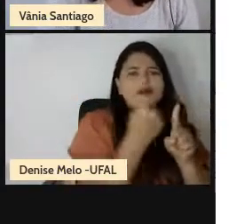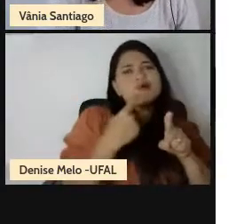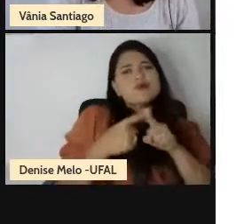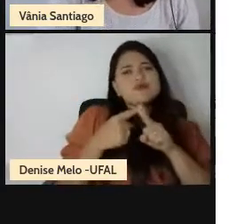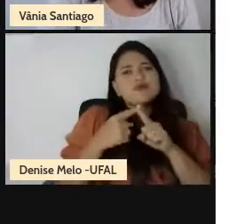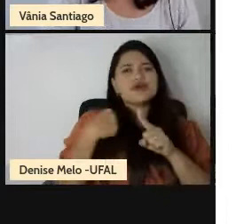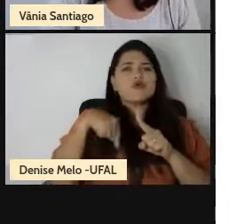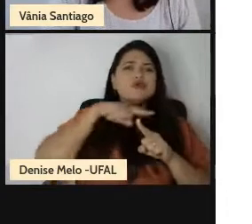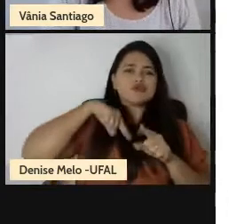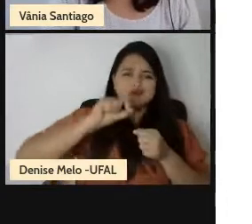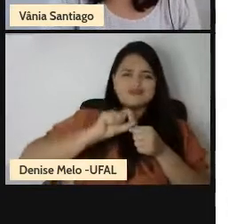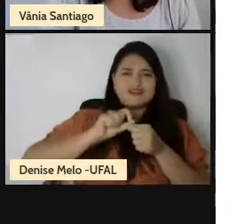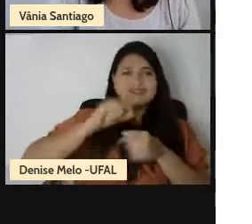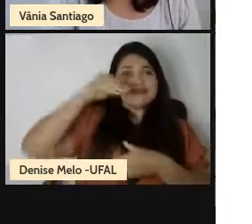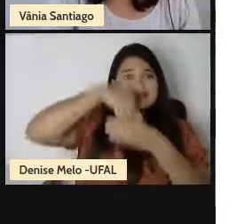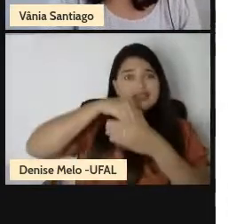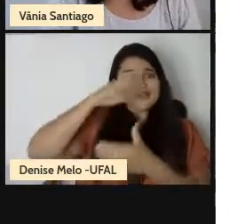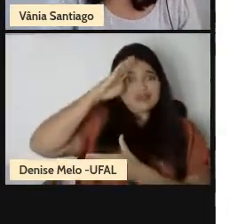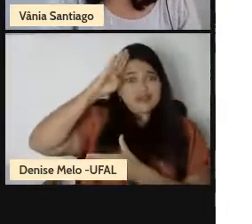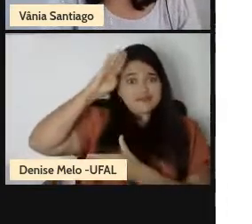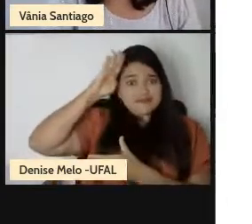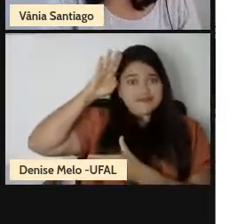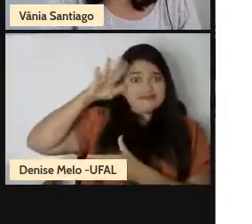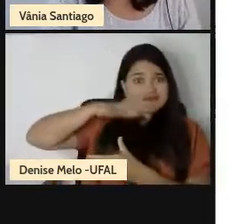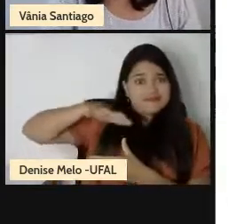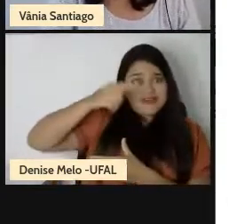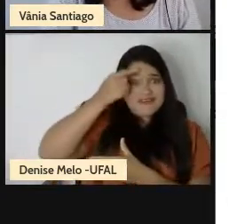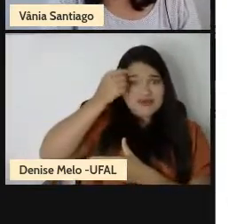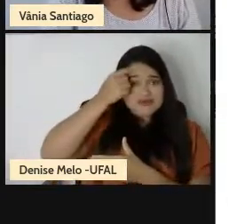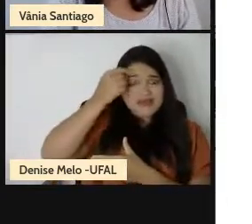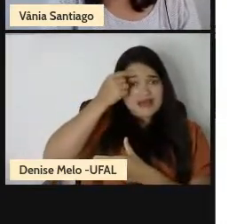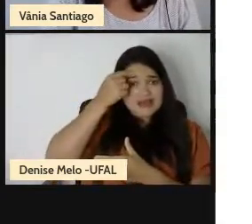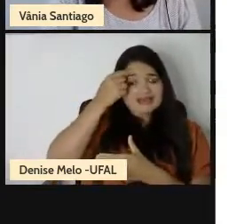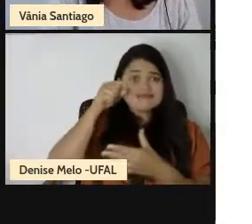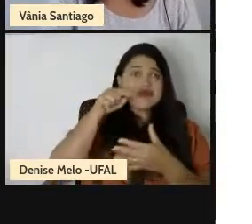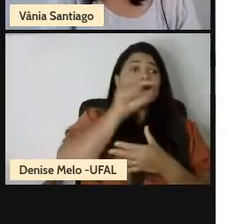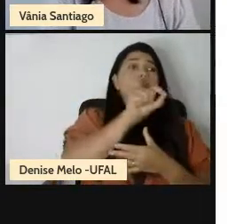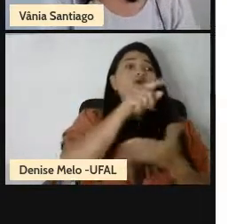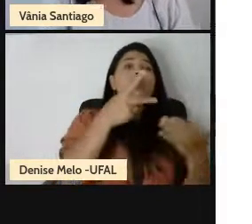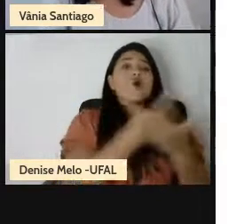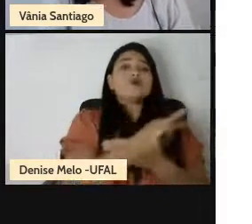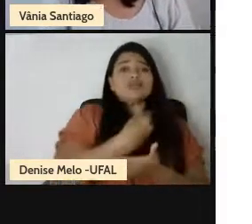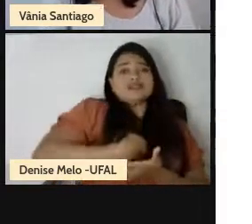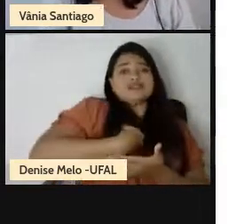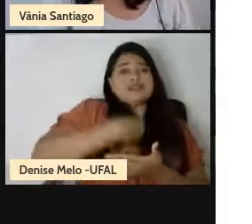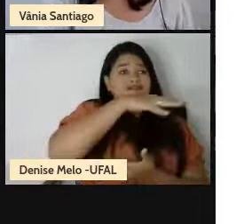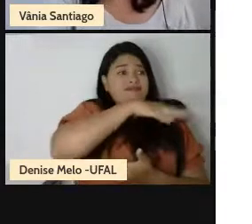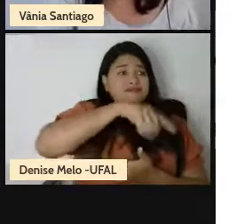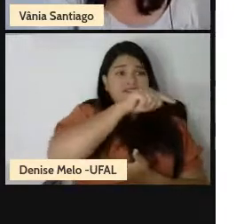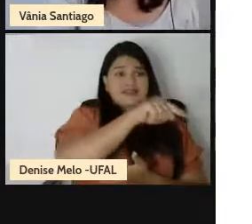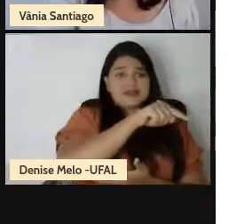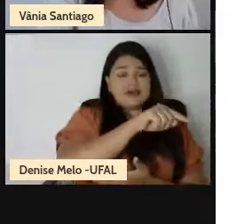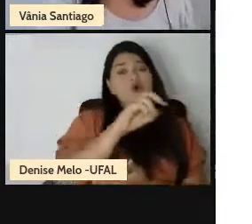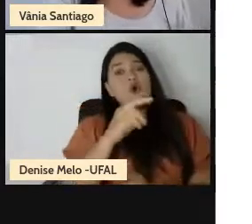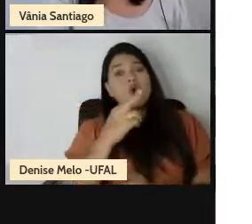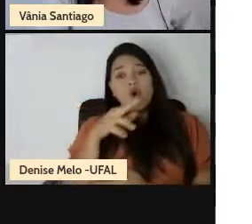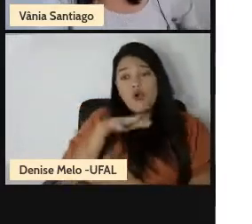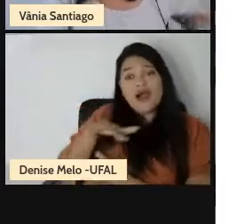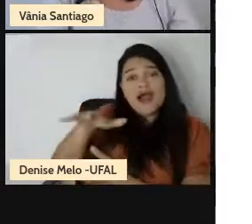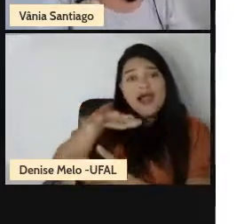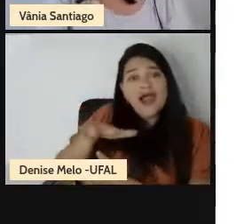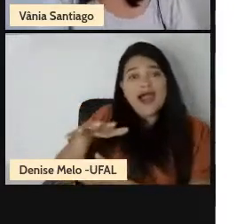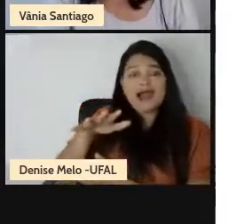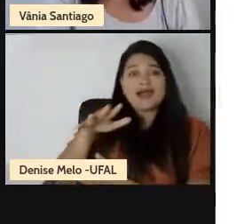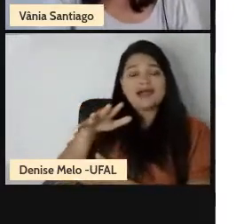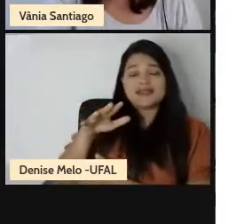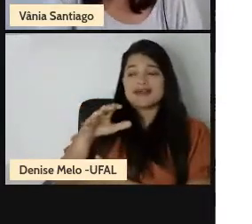a sociedade vive. Ou então a esfera criminal está muito ligada com a esfera jurídica. Então é muito difícil a gente fazer